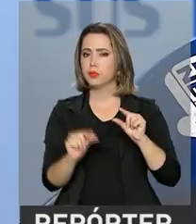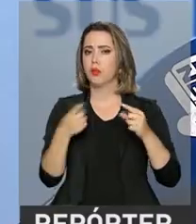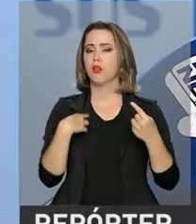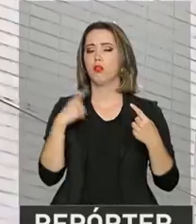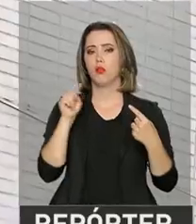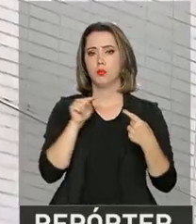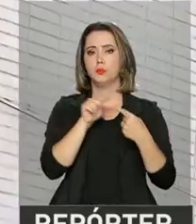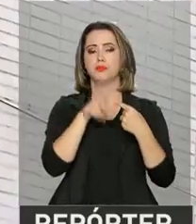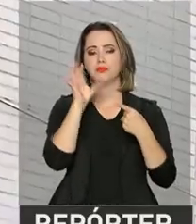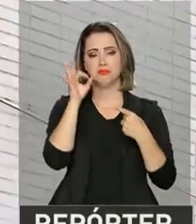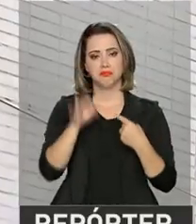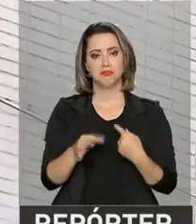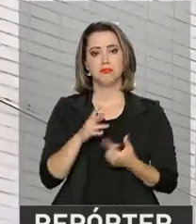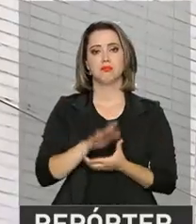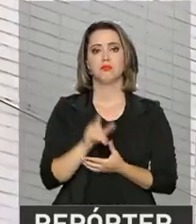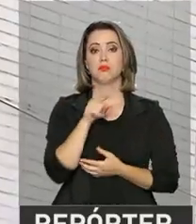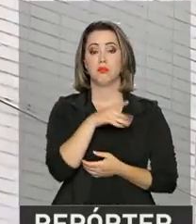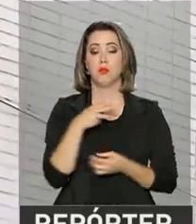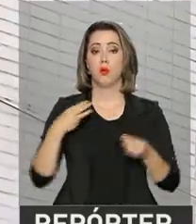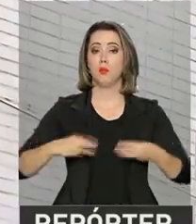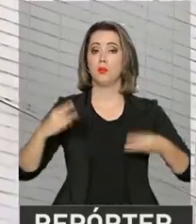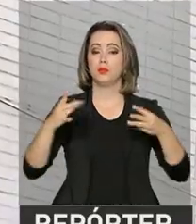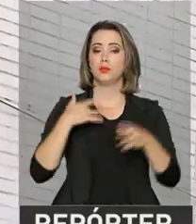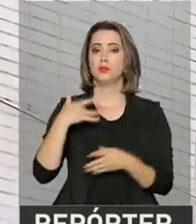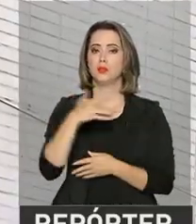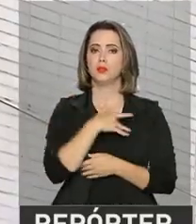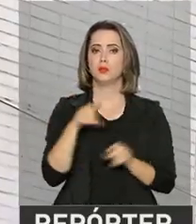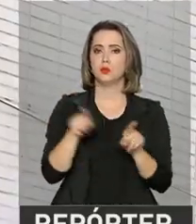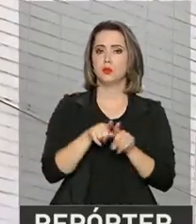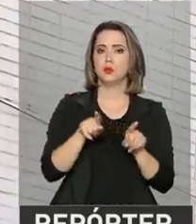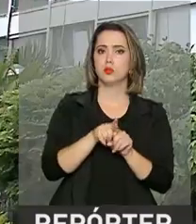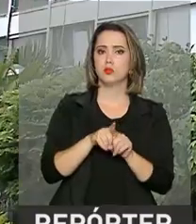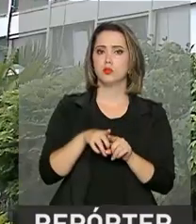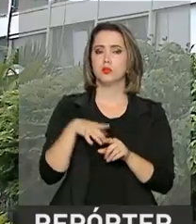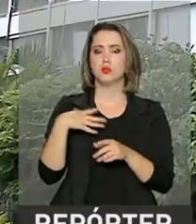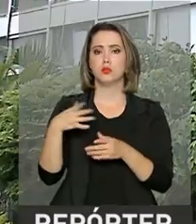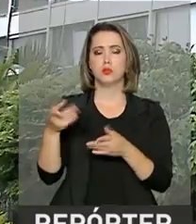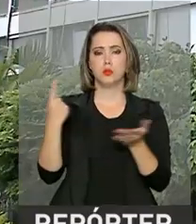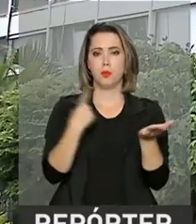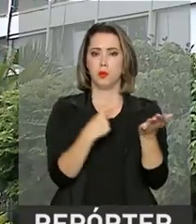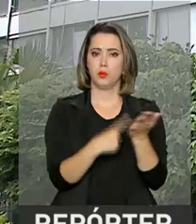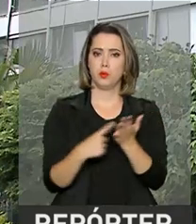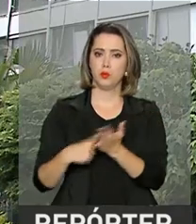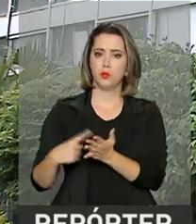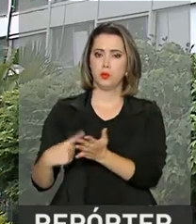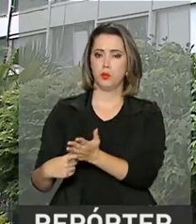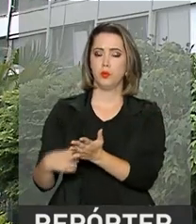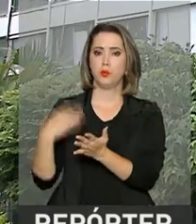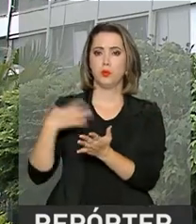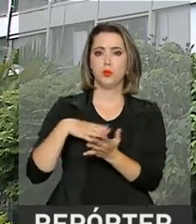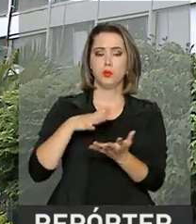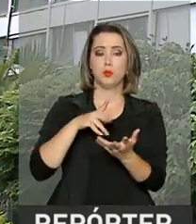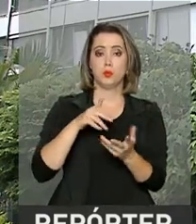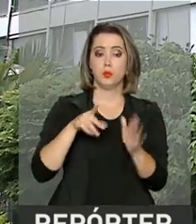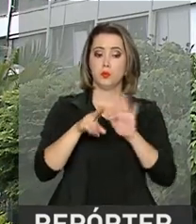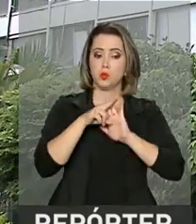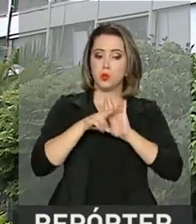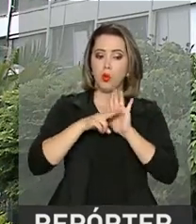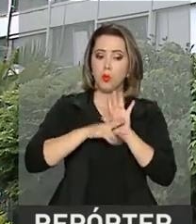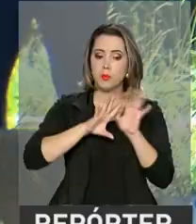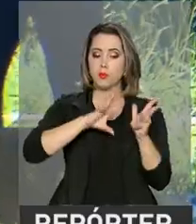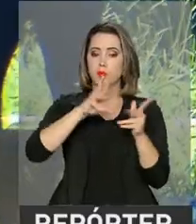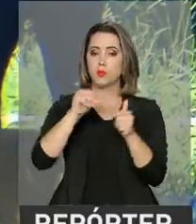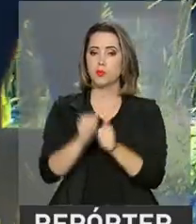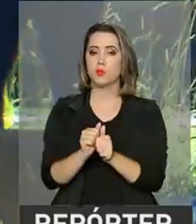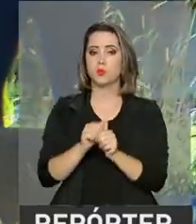política de saúde. O Ministério da Saúde também adotou metas internacionais para frear o crescimento do excesso de peso e da